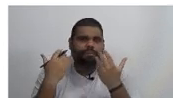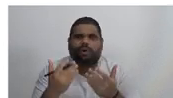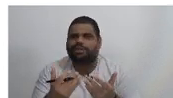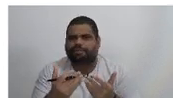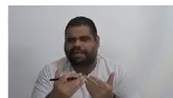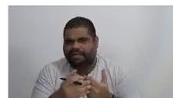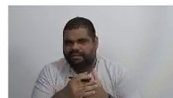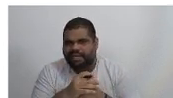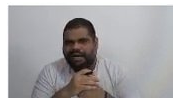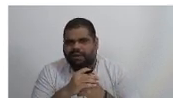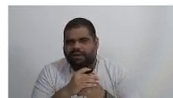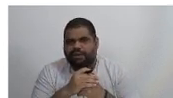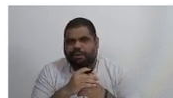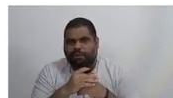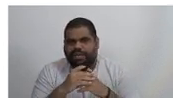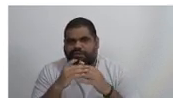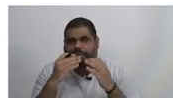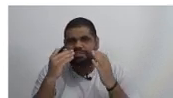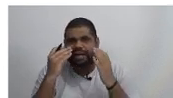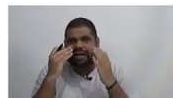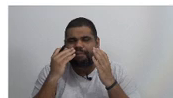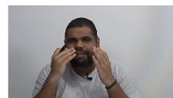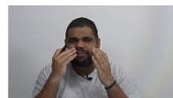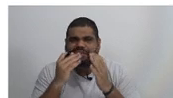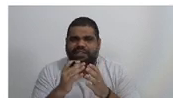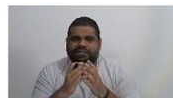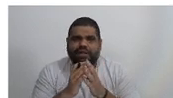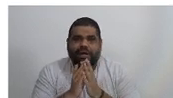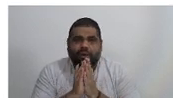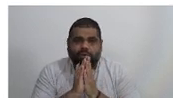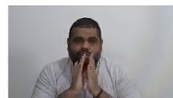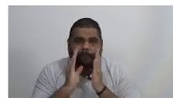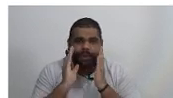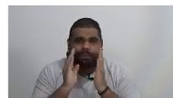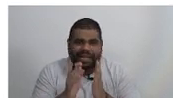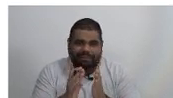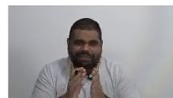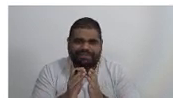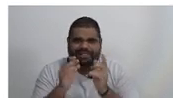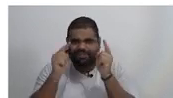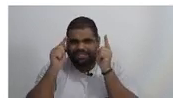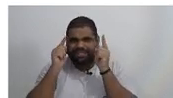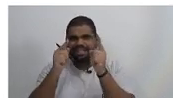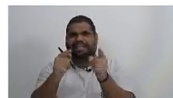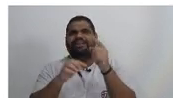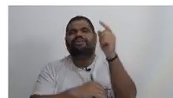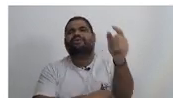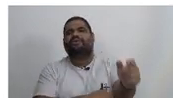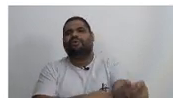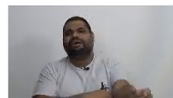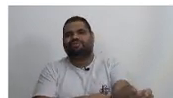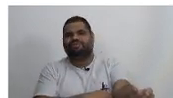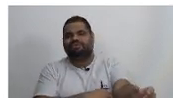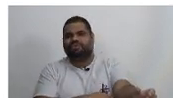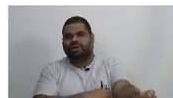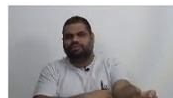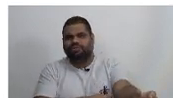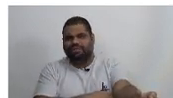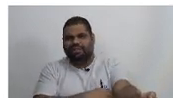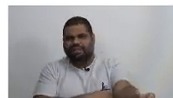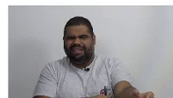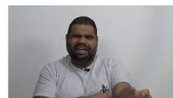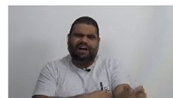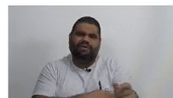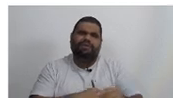você não pode perder essa aula, porque vamos acabar de vez com os problemas que você tem com o raciocínio